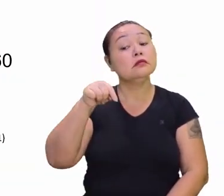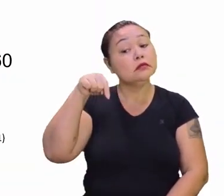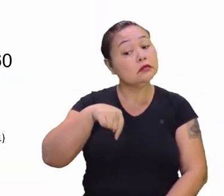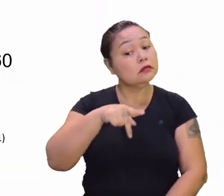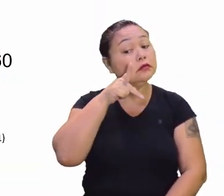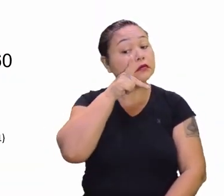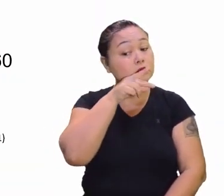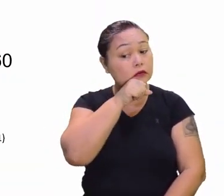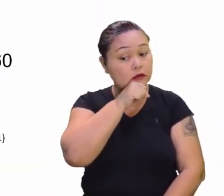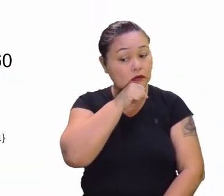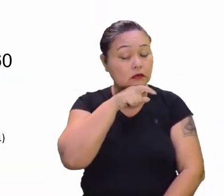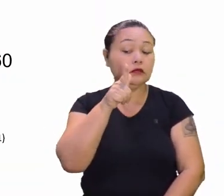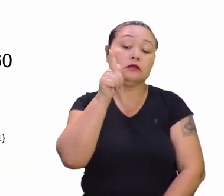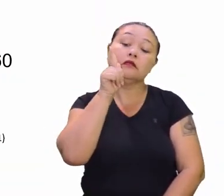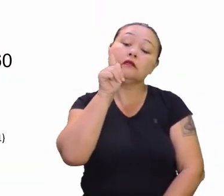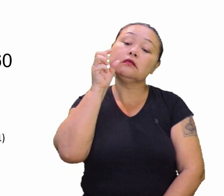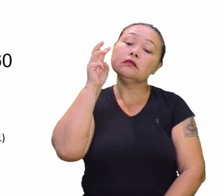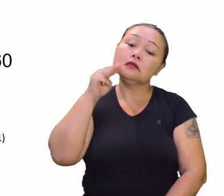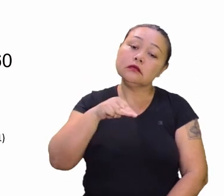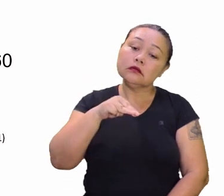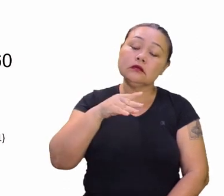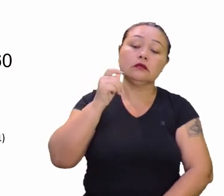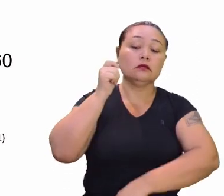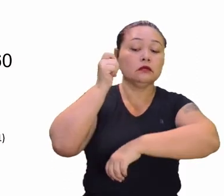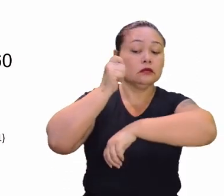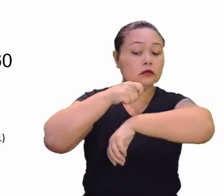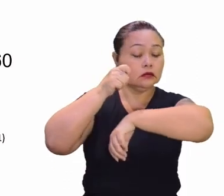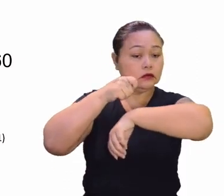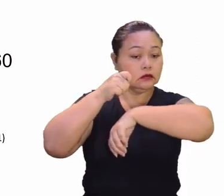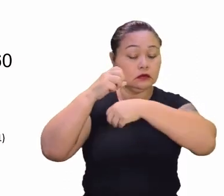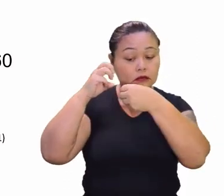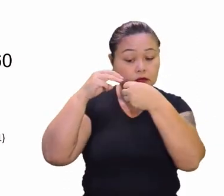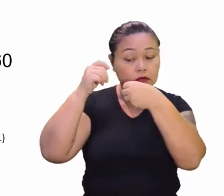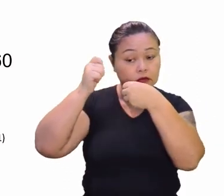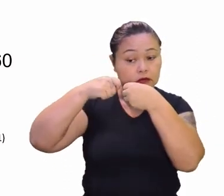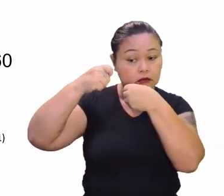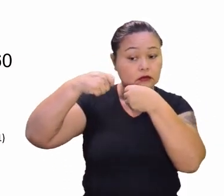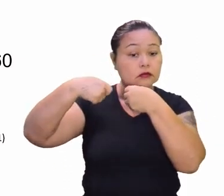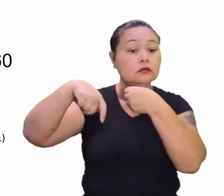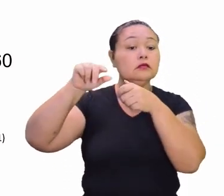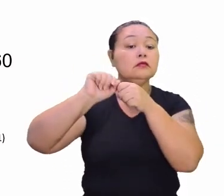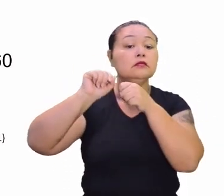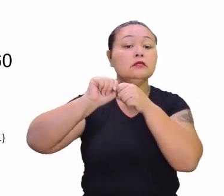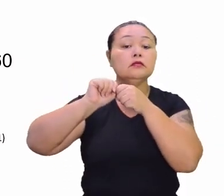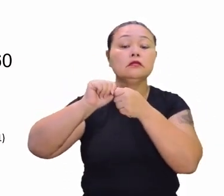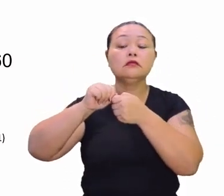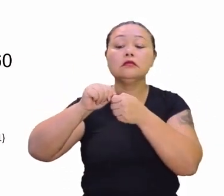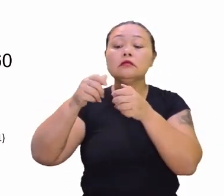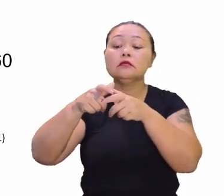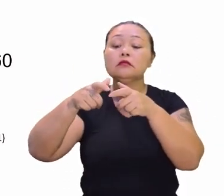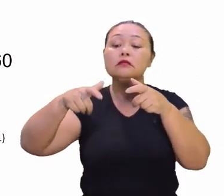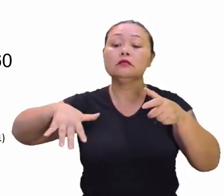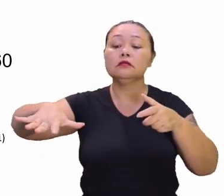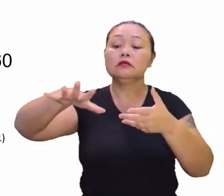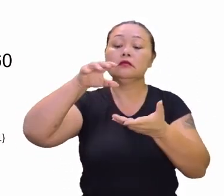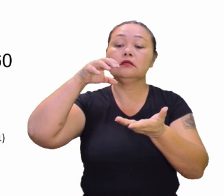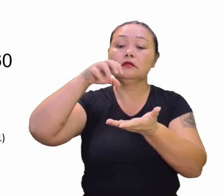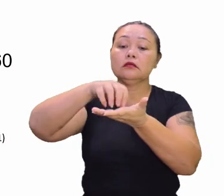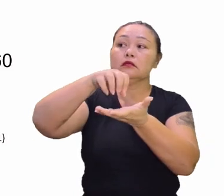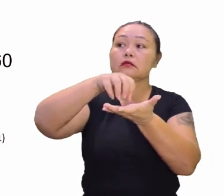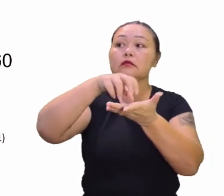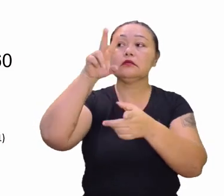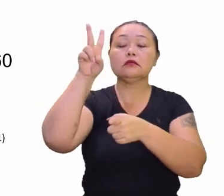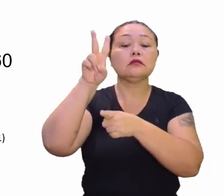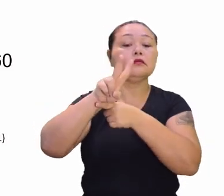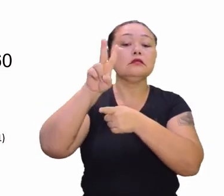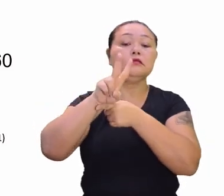Em Porto Velho, Guajará-Mirim e Machadinho do Oeste concentram a maioria das